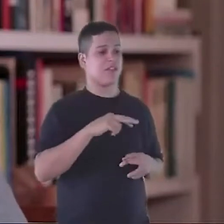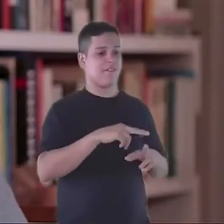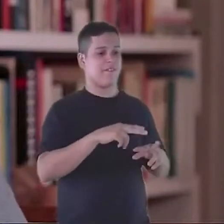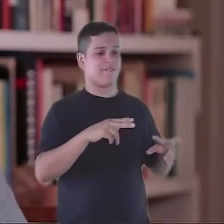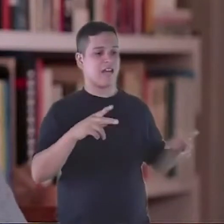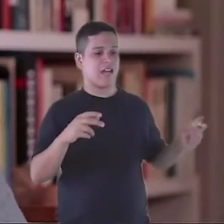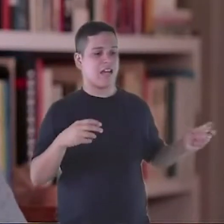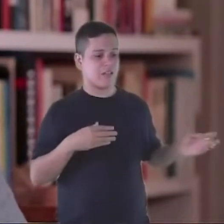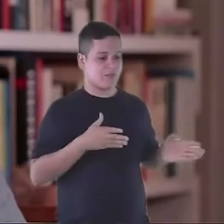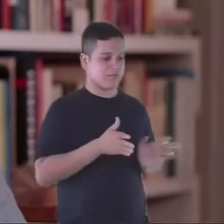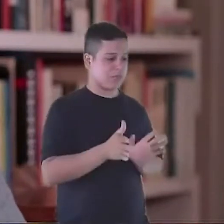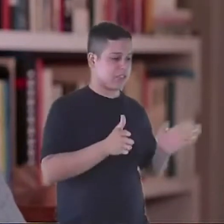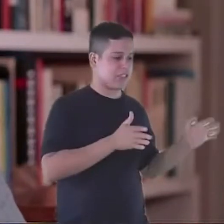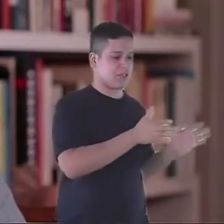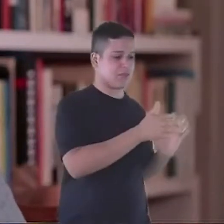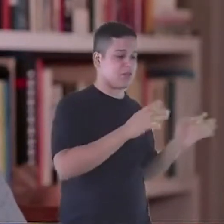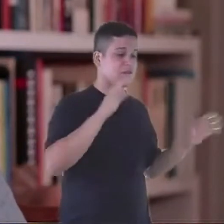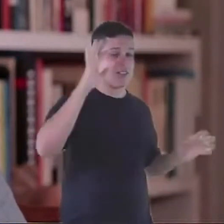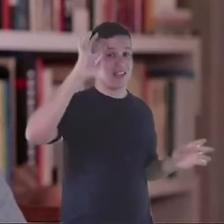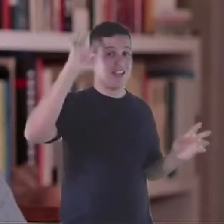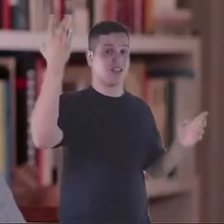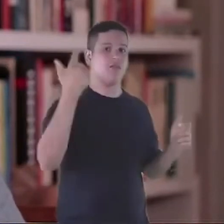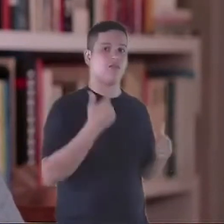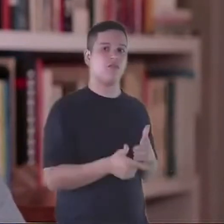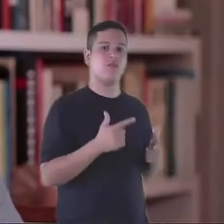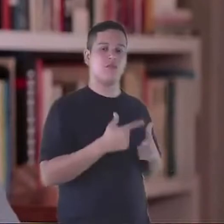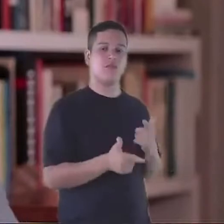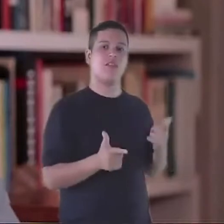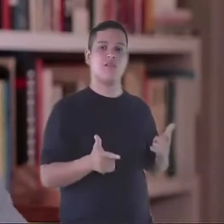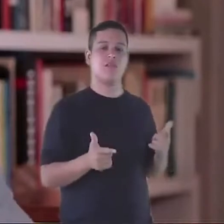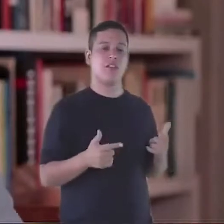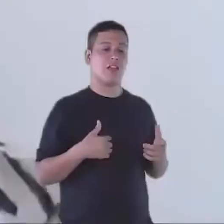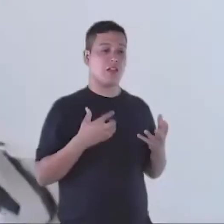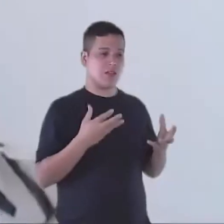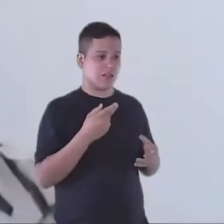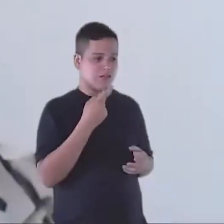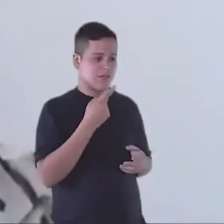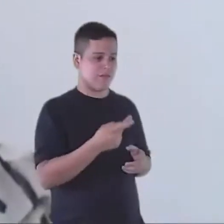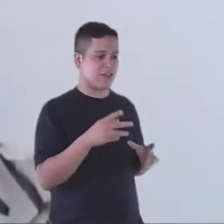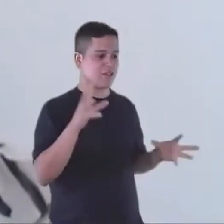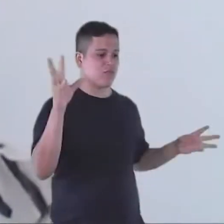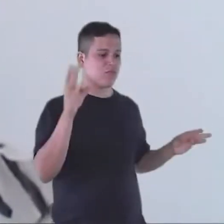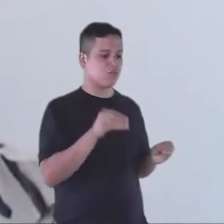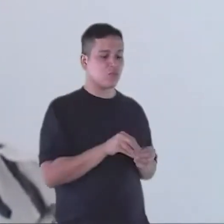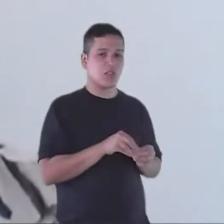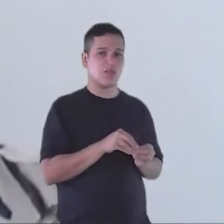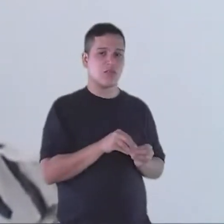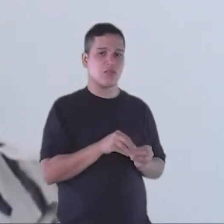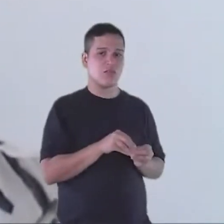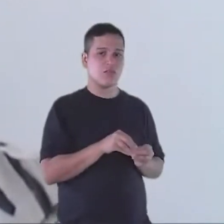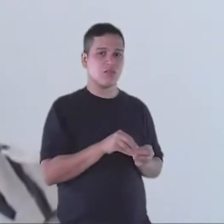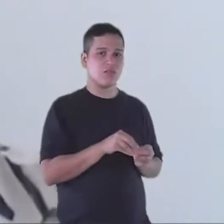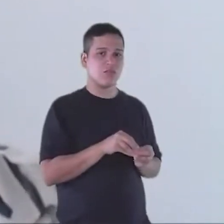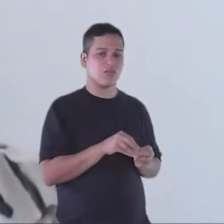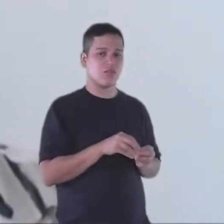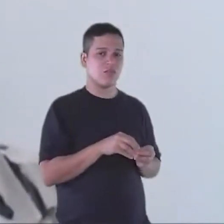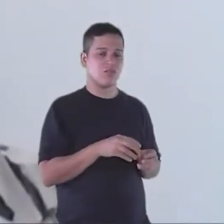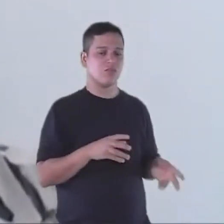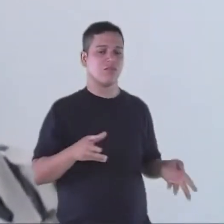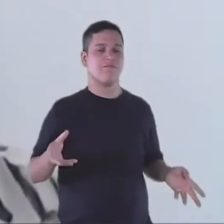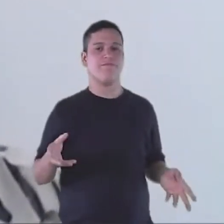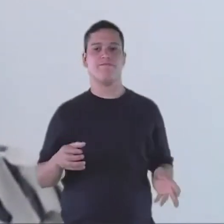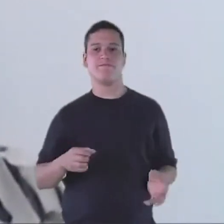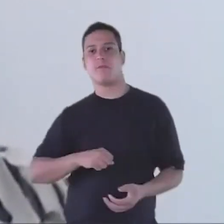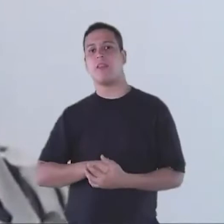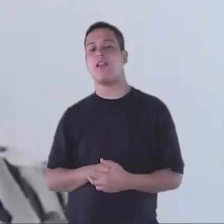clareza, da síntese. Fala da síntese, por favor. É todo livro que